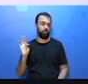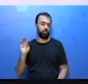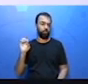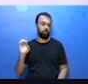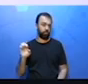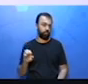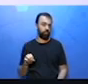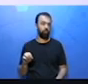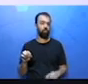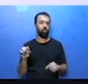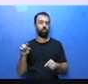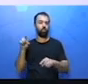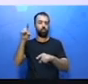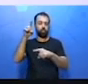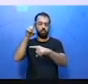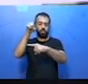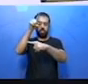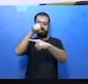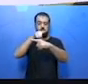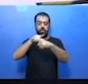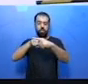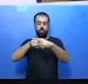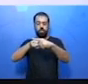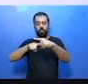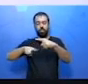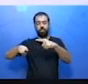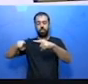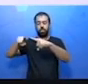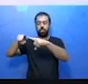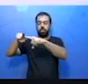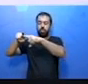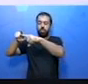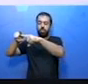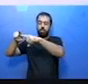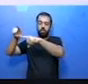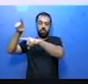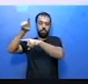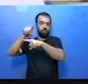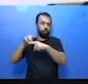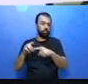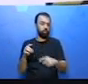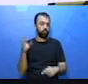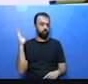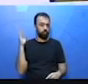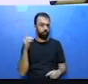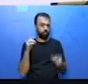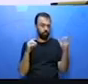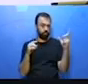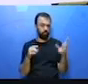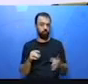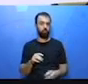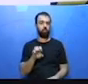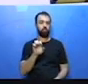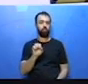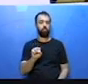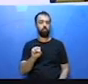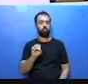não precisa... Não vamos focar muito nisso aqui agora, não. É só para vocês já irem